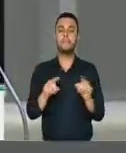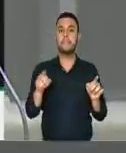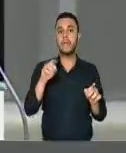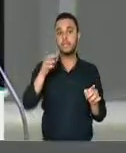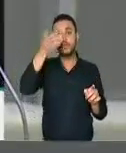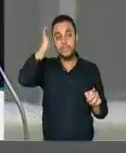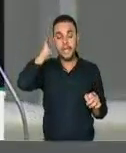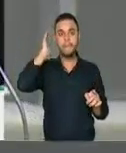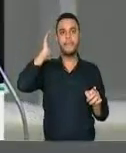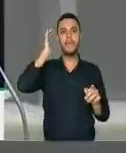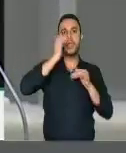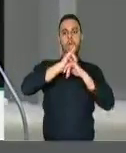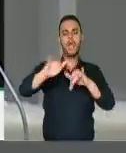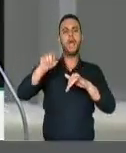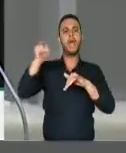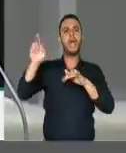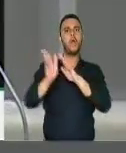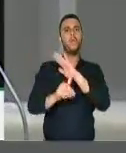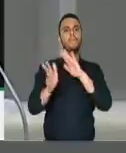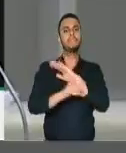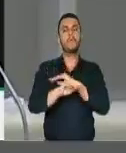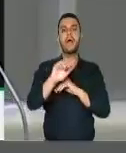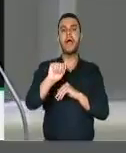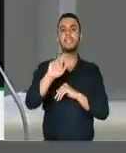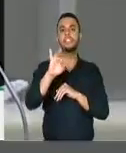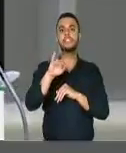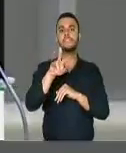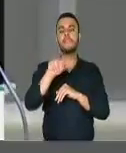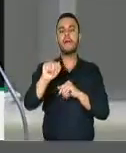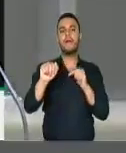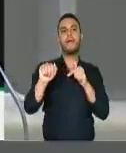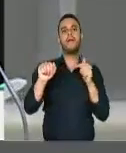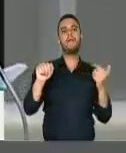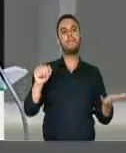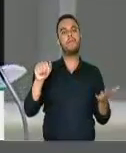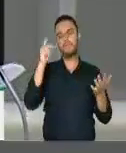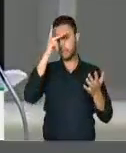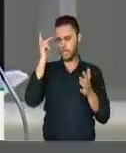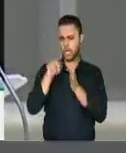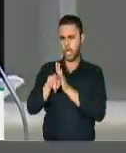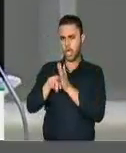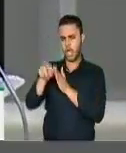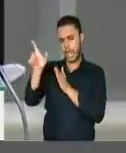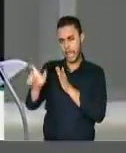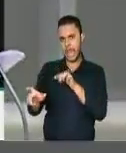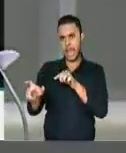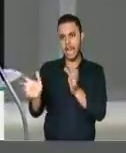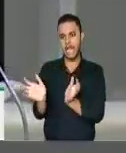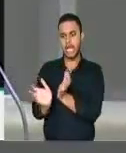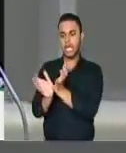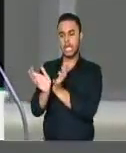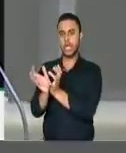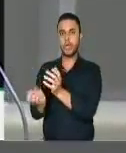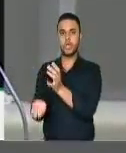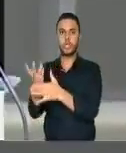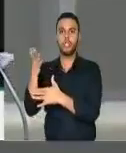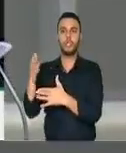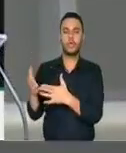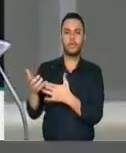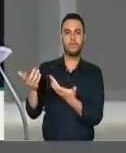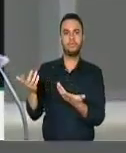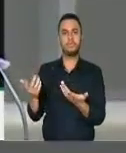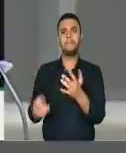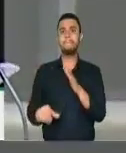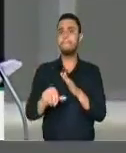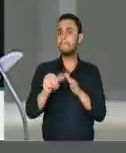corrupção ativa e por obstruir a justiça. É investigado por formação de quadrilha. Pela primeira vez